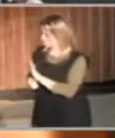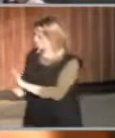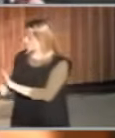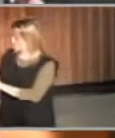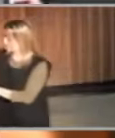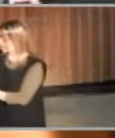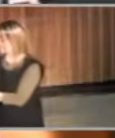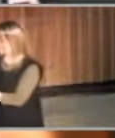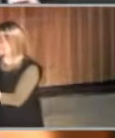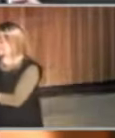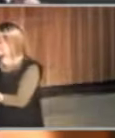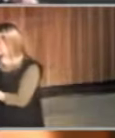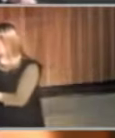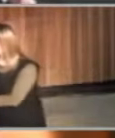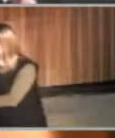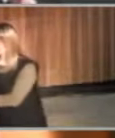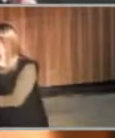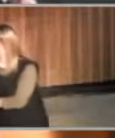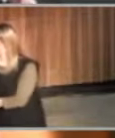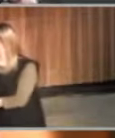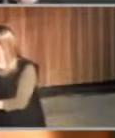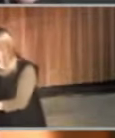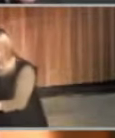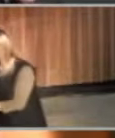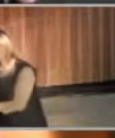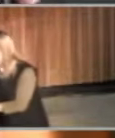oportunidades e eles sejam pessoas